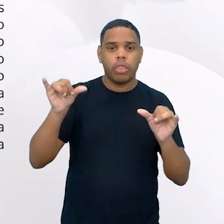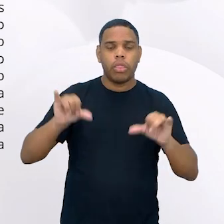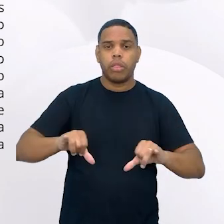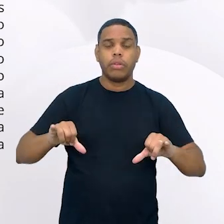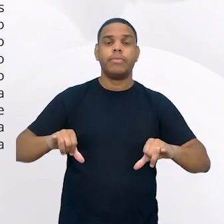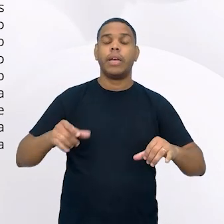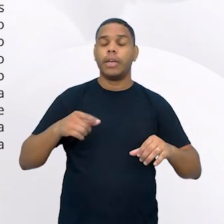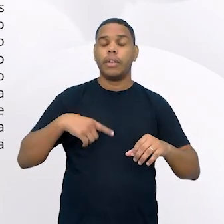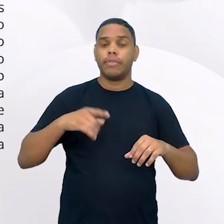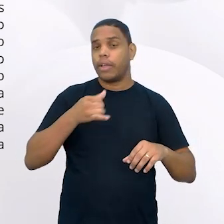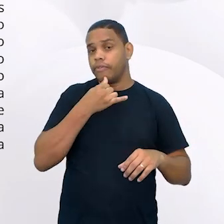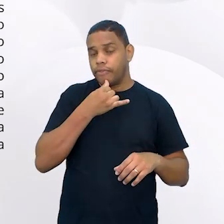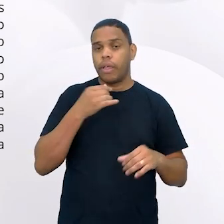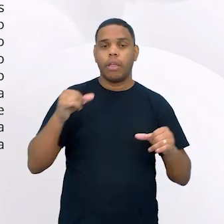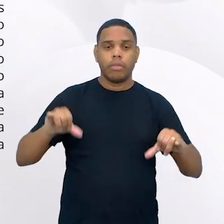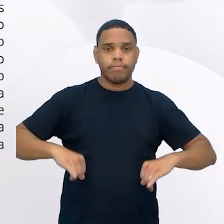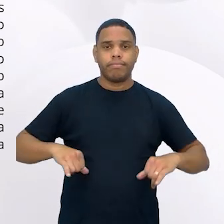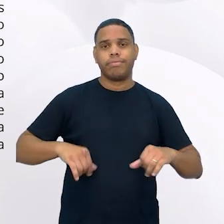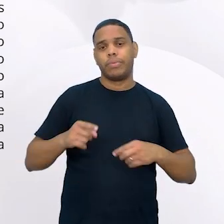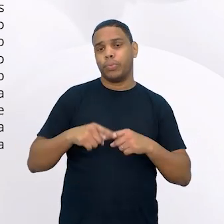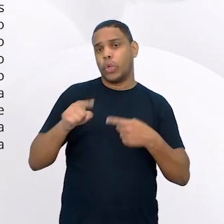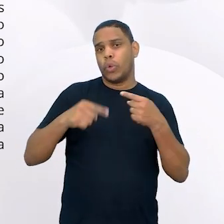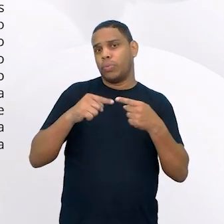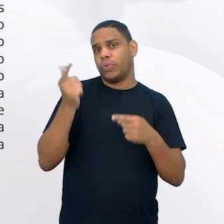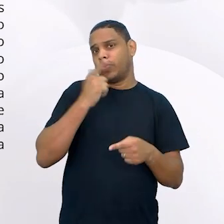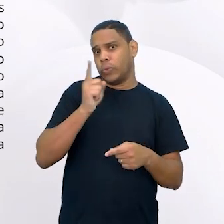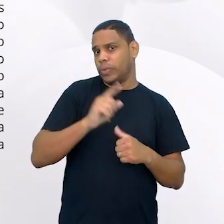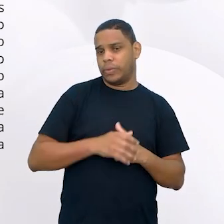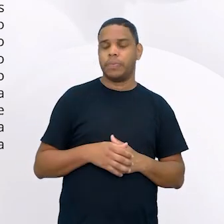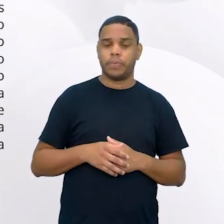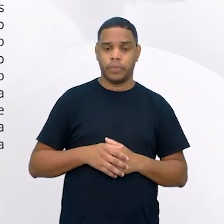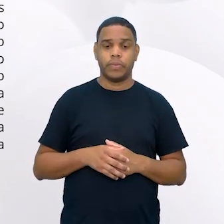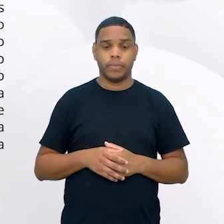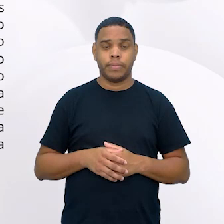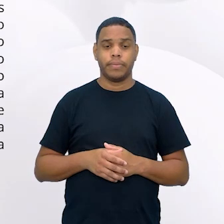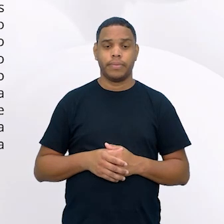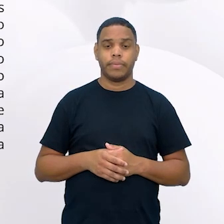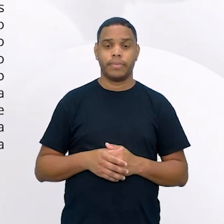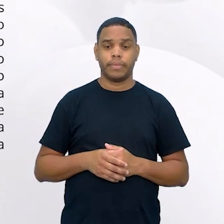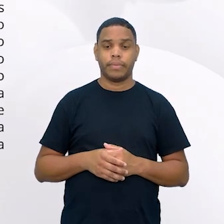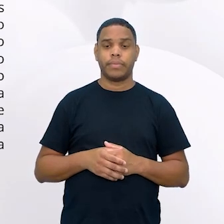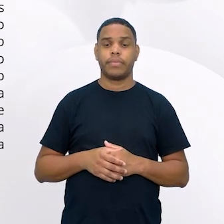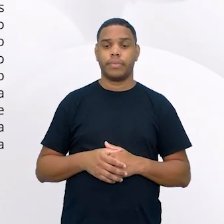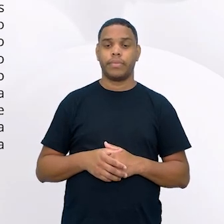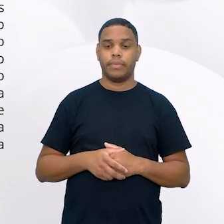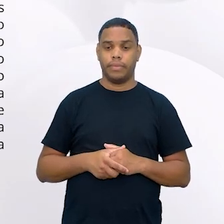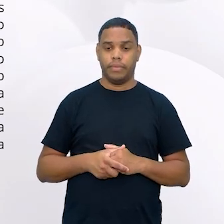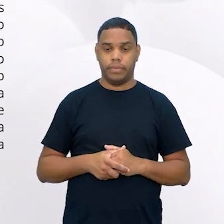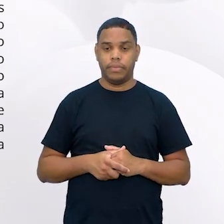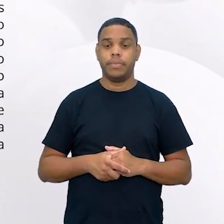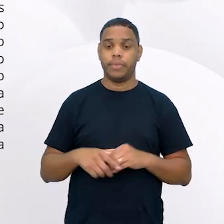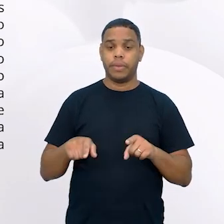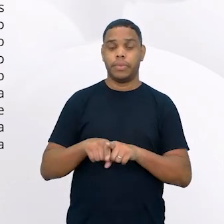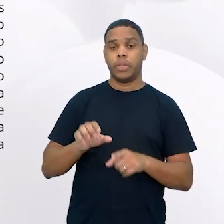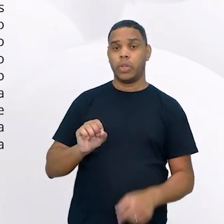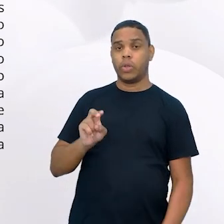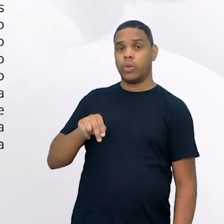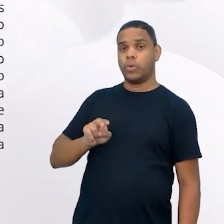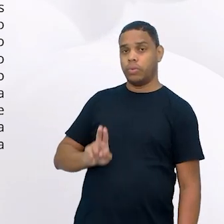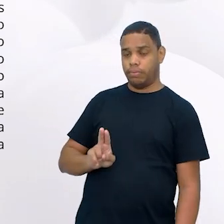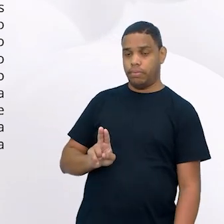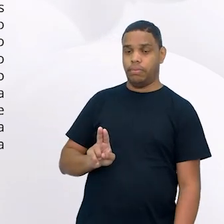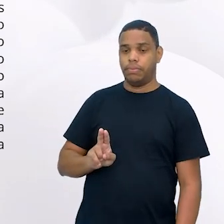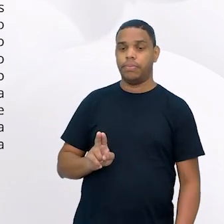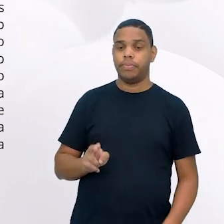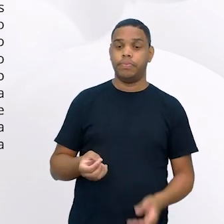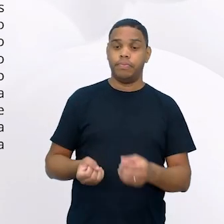gente não vai alcançar aquilo que a gente deseja. E a Organização Mundial, a Organização das Nações Unidas, né, a ONU,